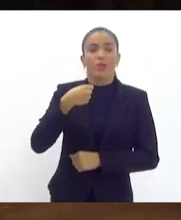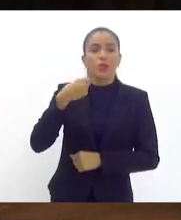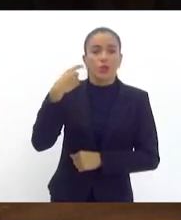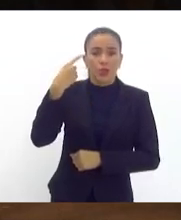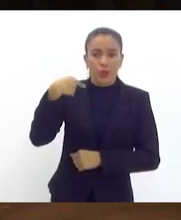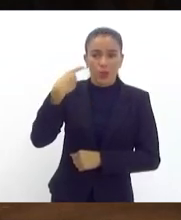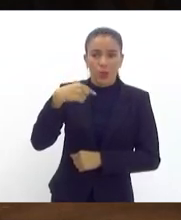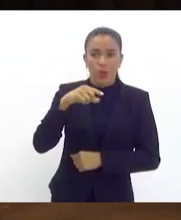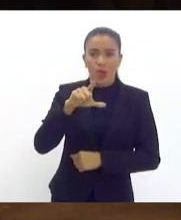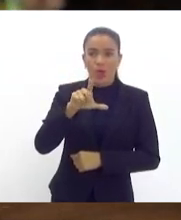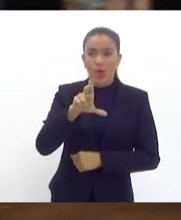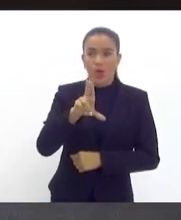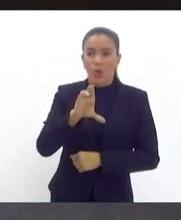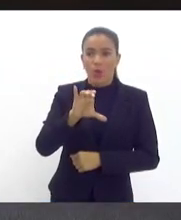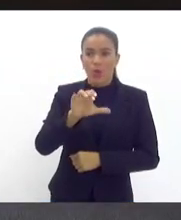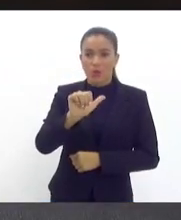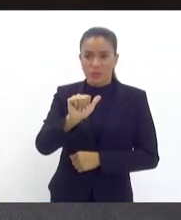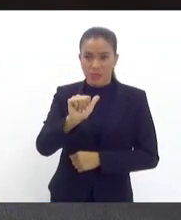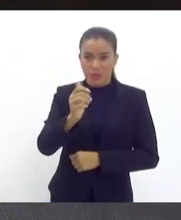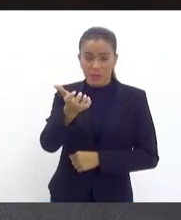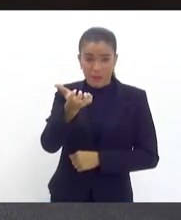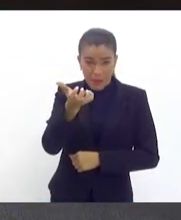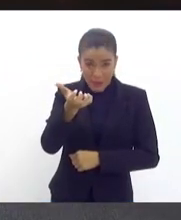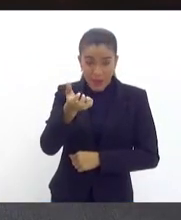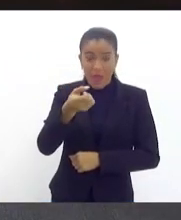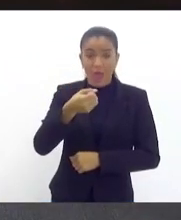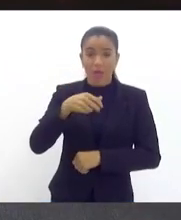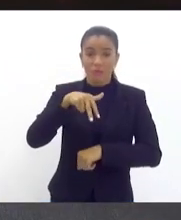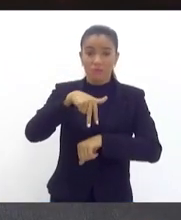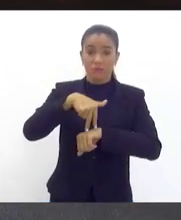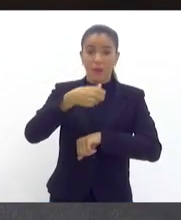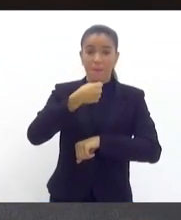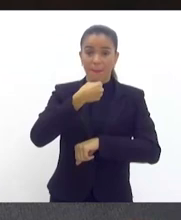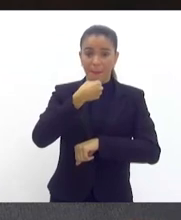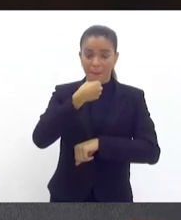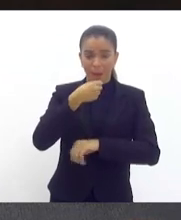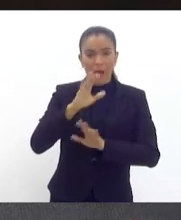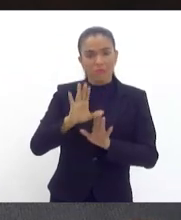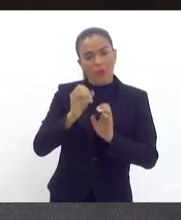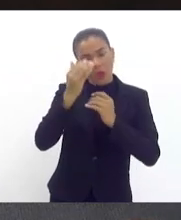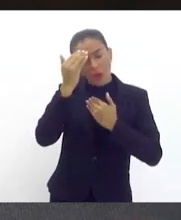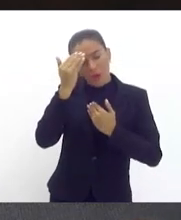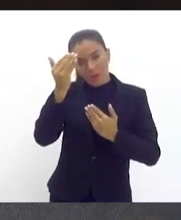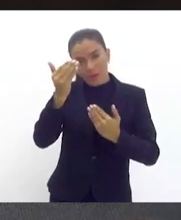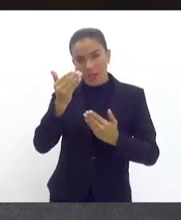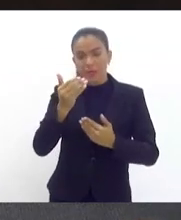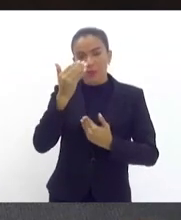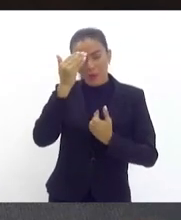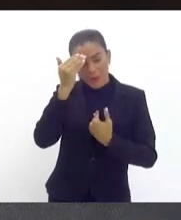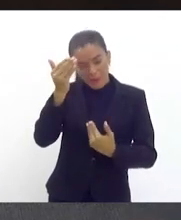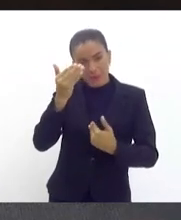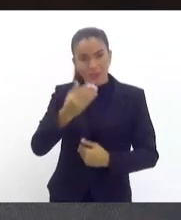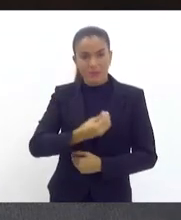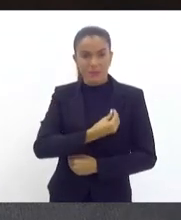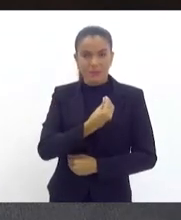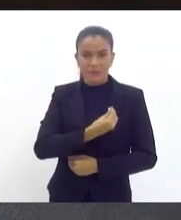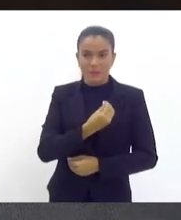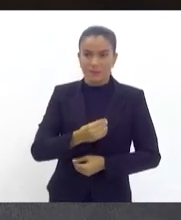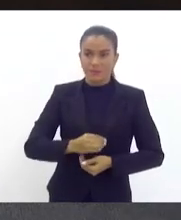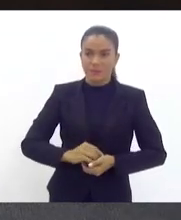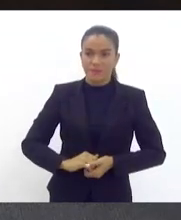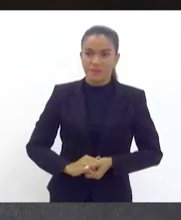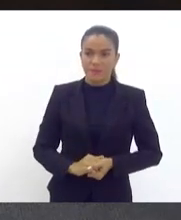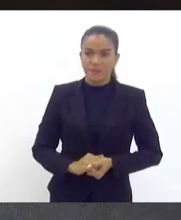a senhora deseja falar doutora Lúcia ou não já está bem representada então muito obrigado muito obrigado pela presença